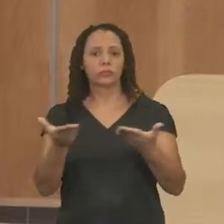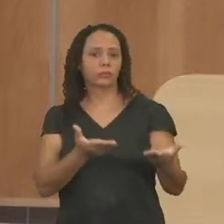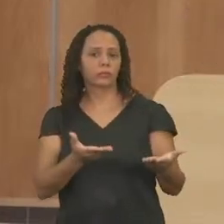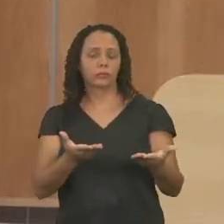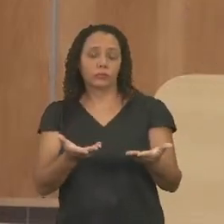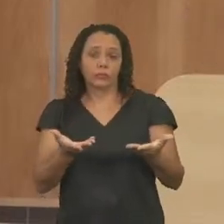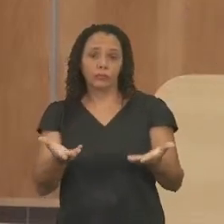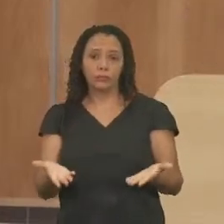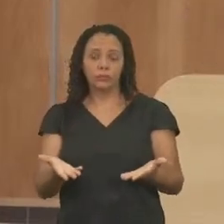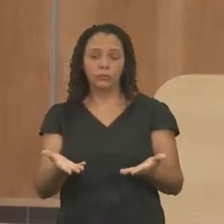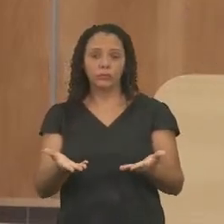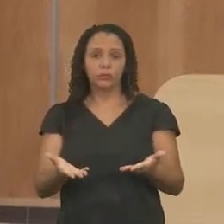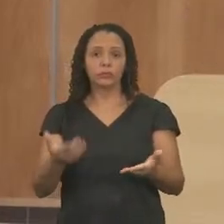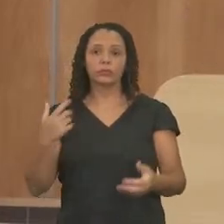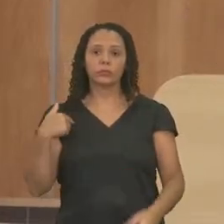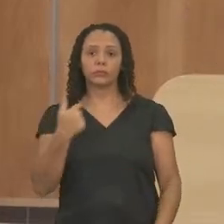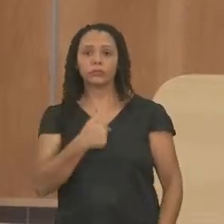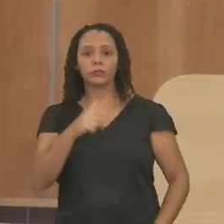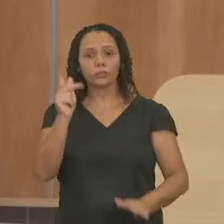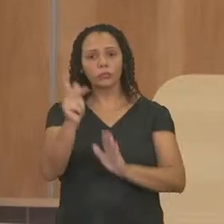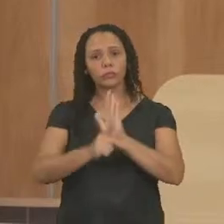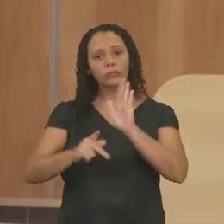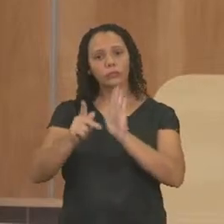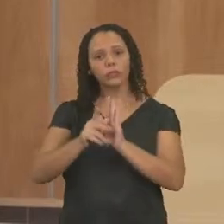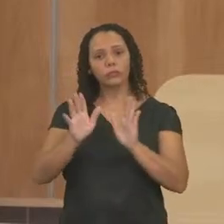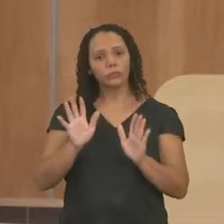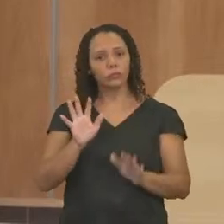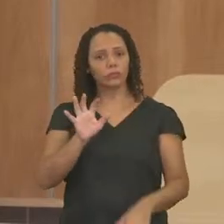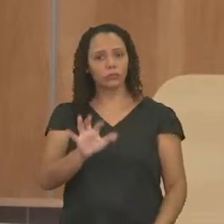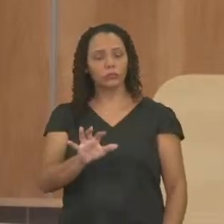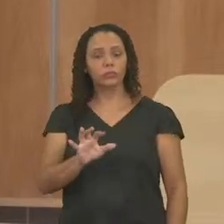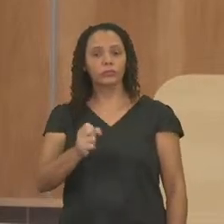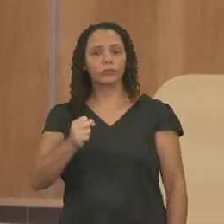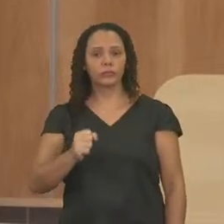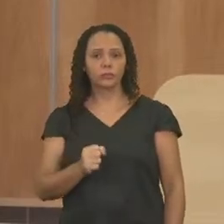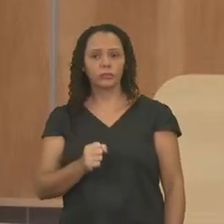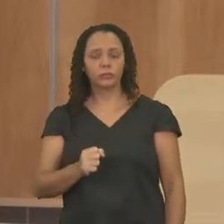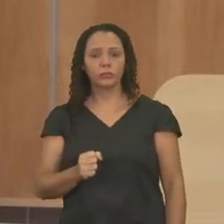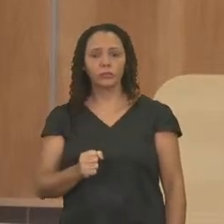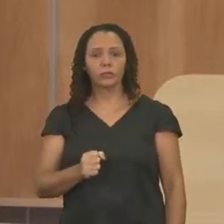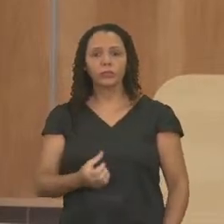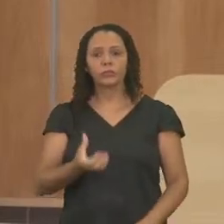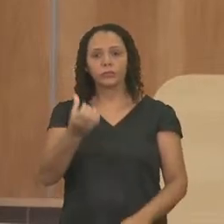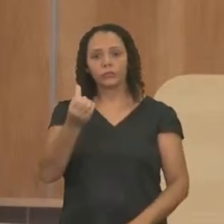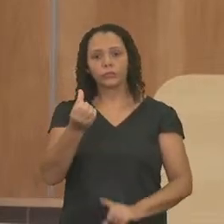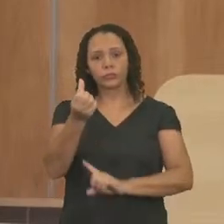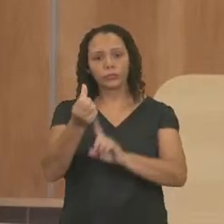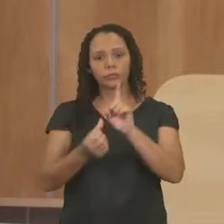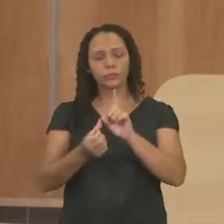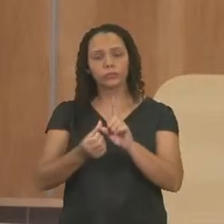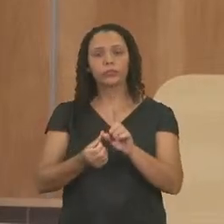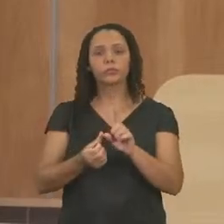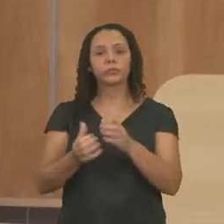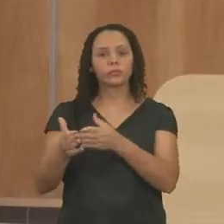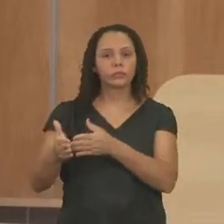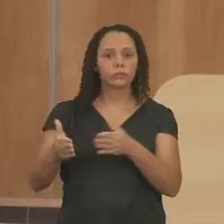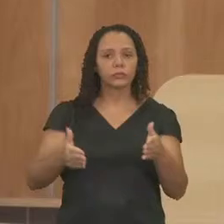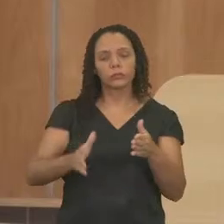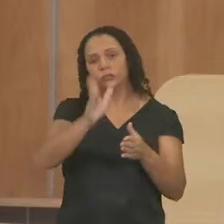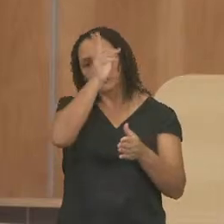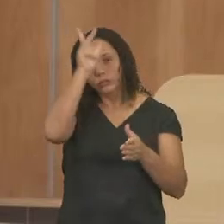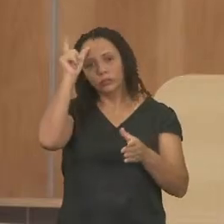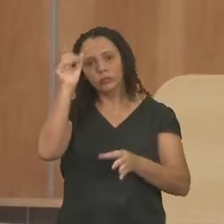garrafinha, e o nosso projeto é exatamente para isso, né, a qual dá 6 meses aí para que a prefeitura possa